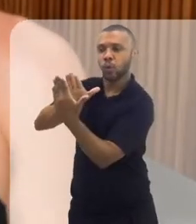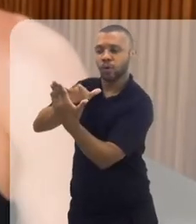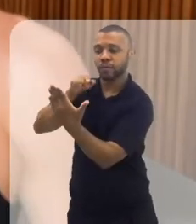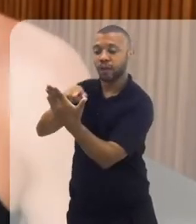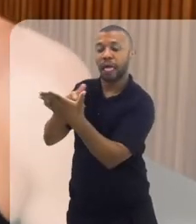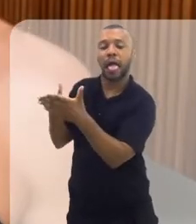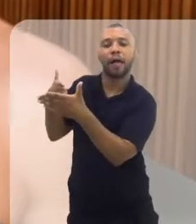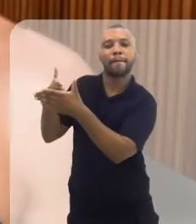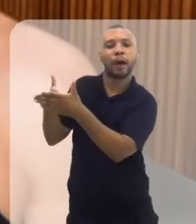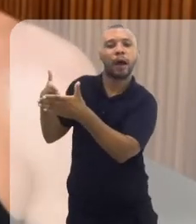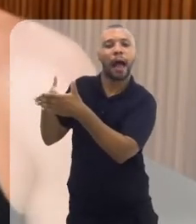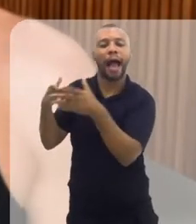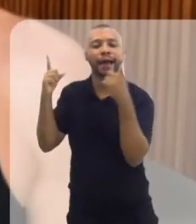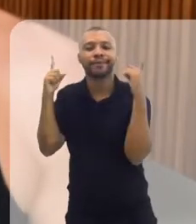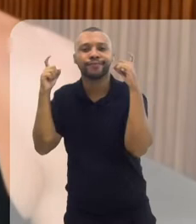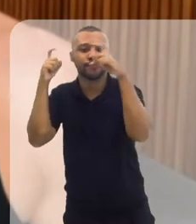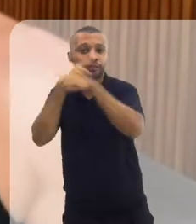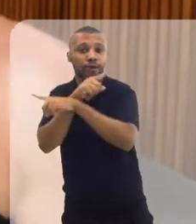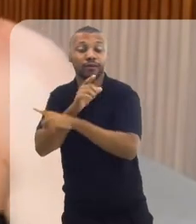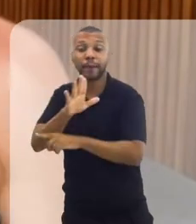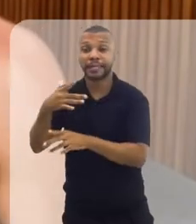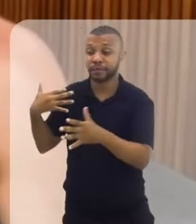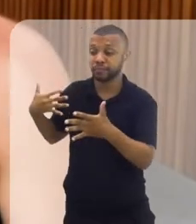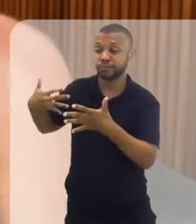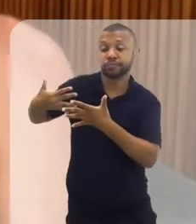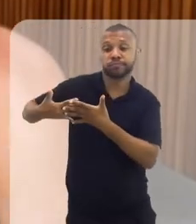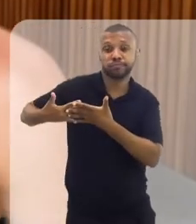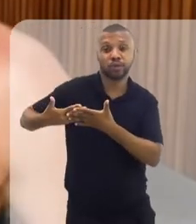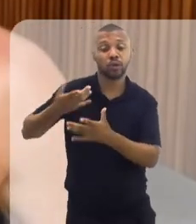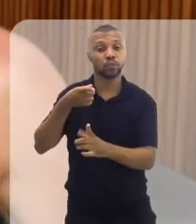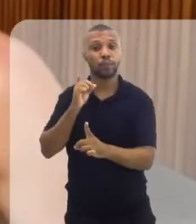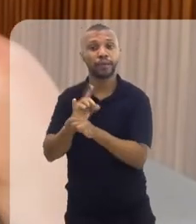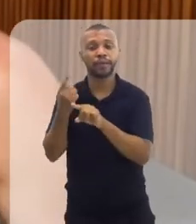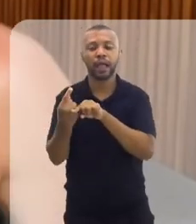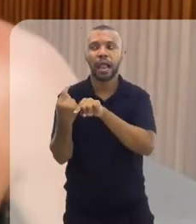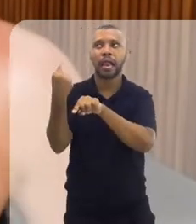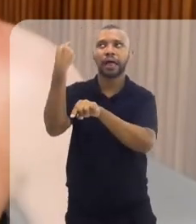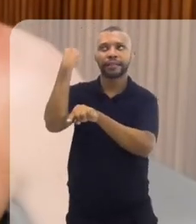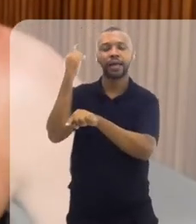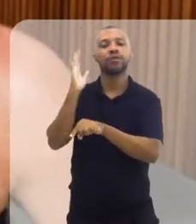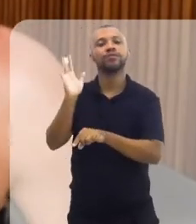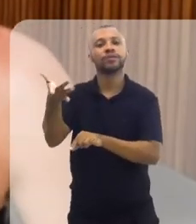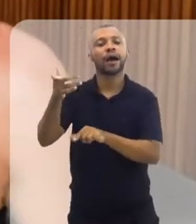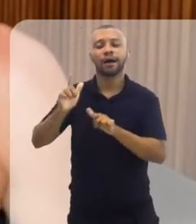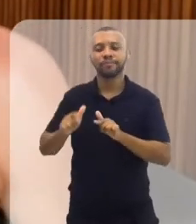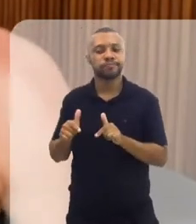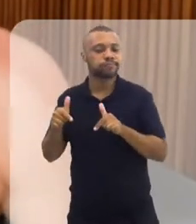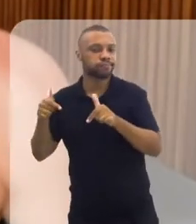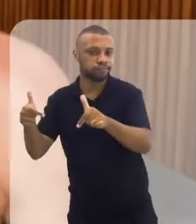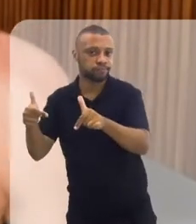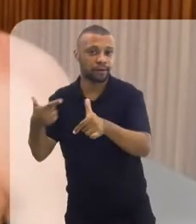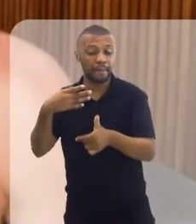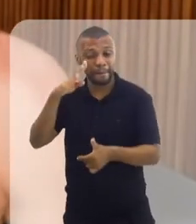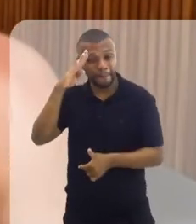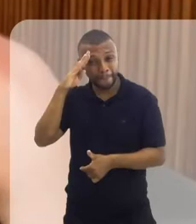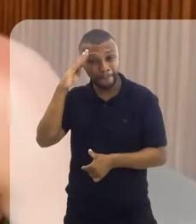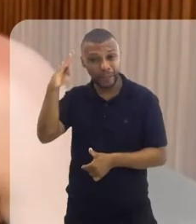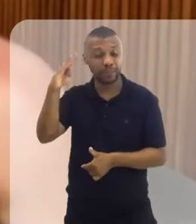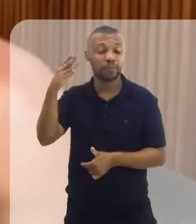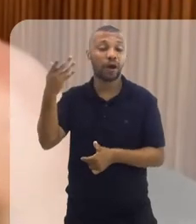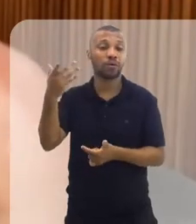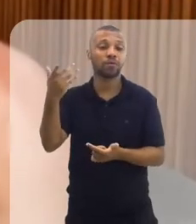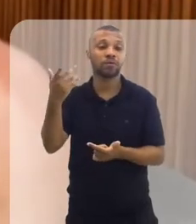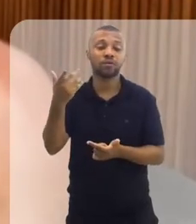Mas nessa trajetória eu descobri que isso eu já fazia lá atrás, né? Eu acho que a minha